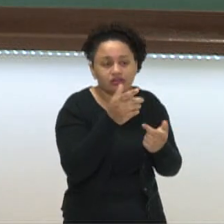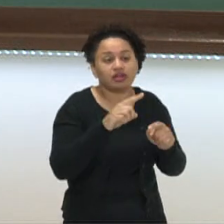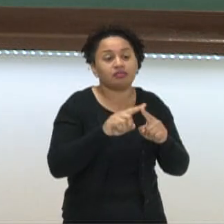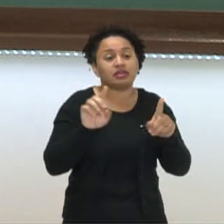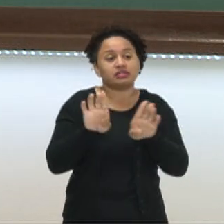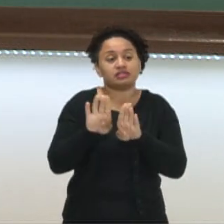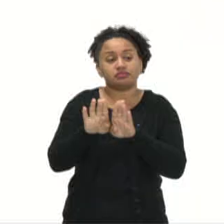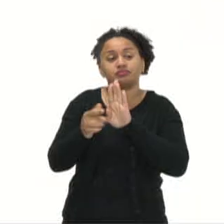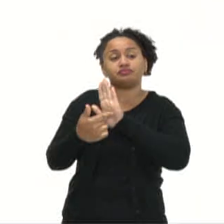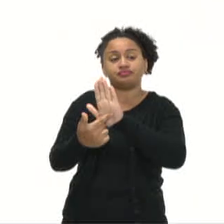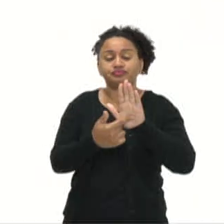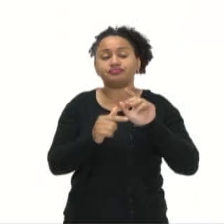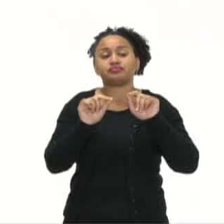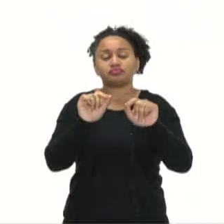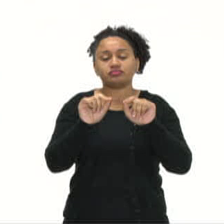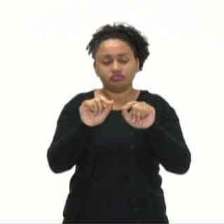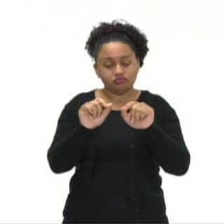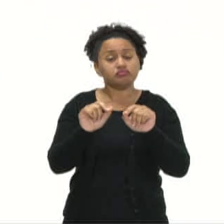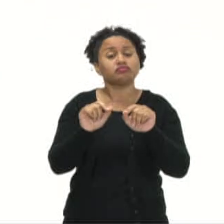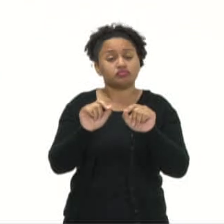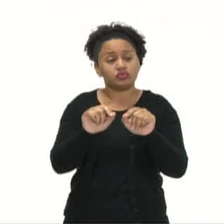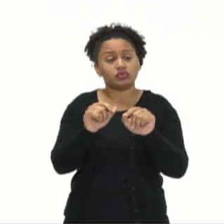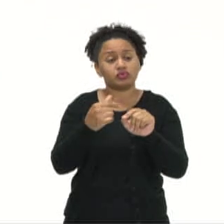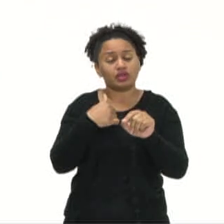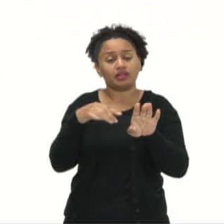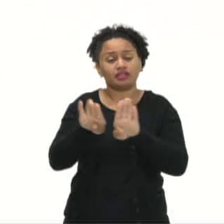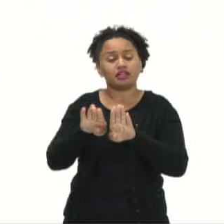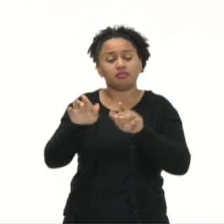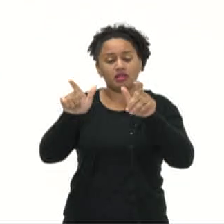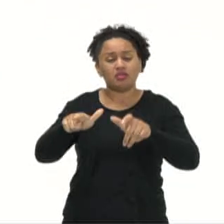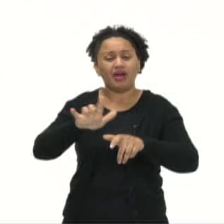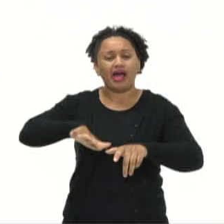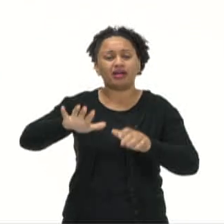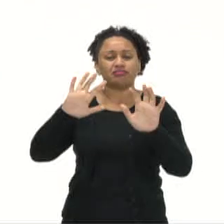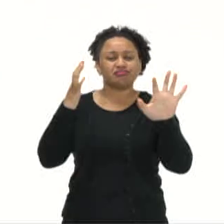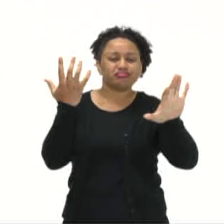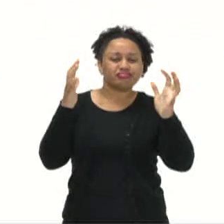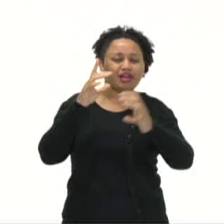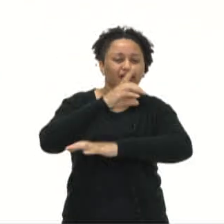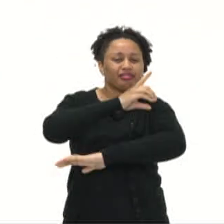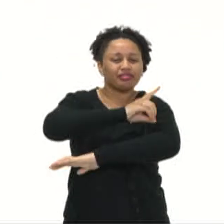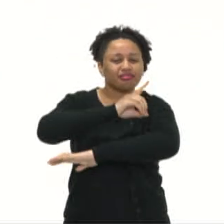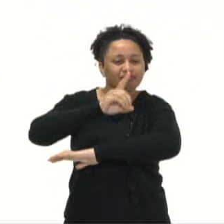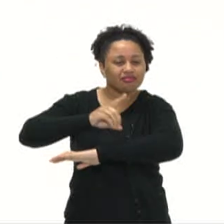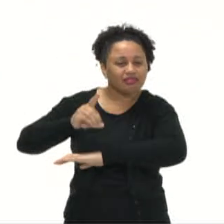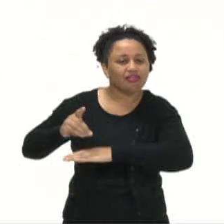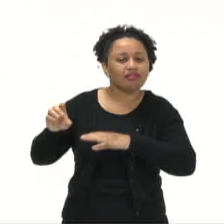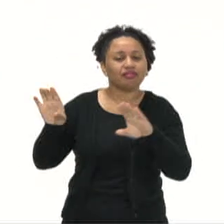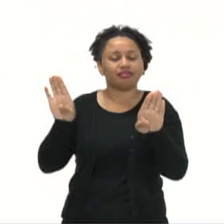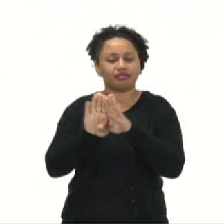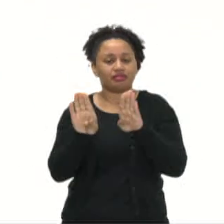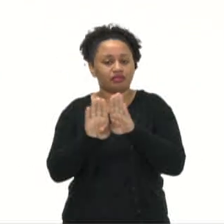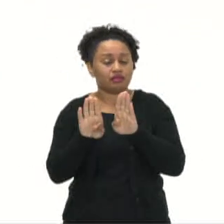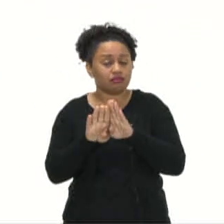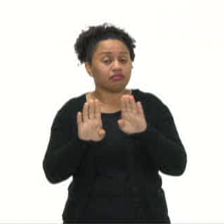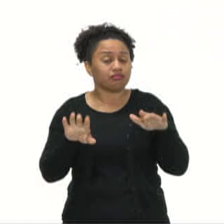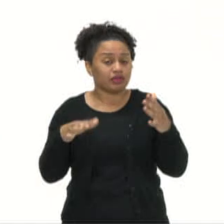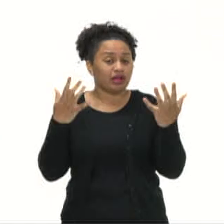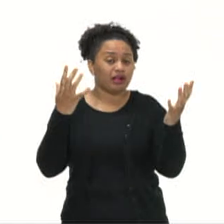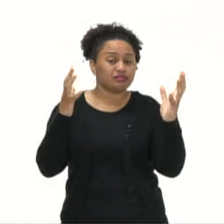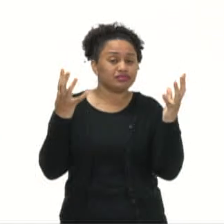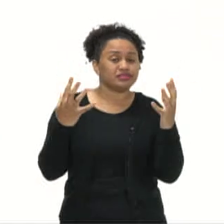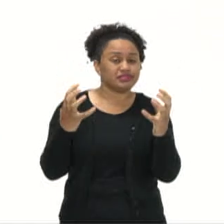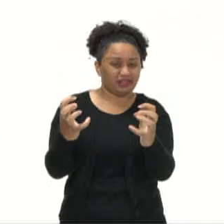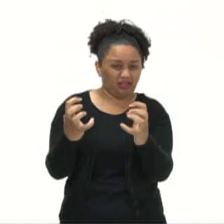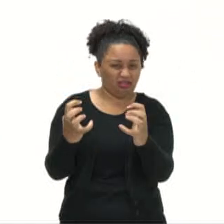aqui mostra para nós, em ambientes de regiões de clima desértico também. Então, a gente encontra ela em